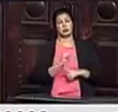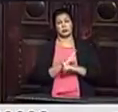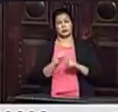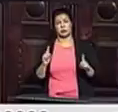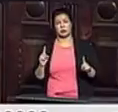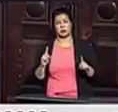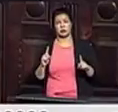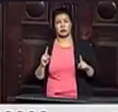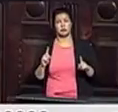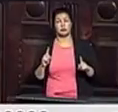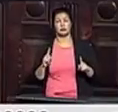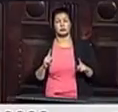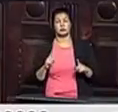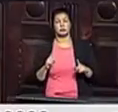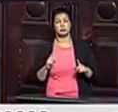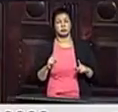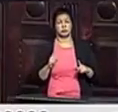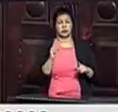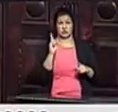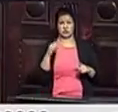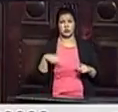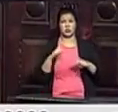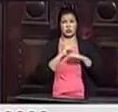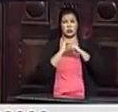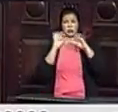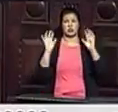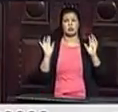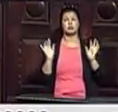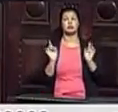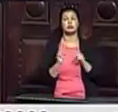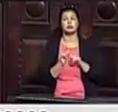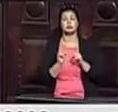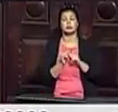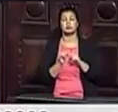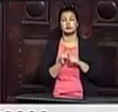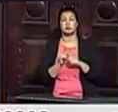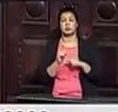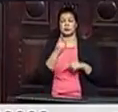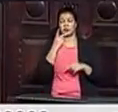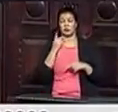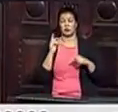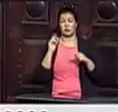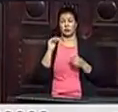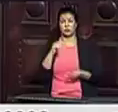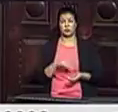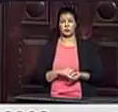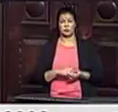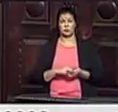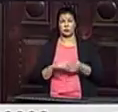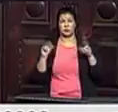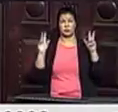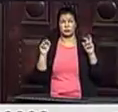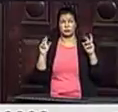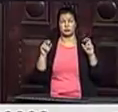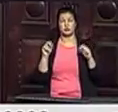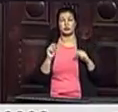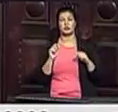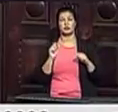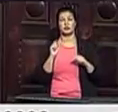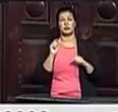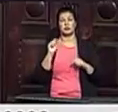Deixar já isso bem claro. E sobre o último tema, muito bem abordado pelo